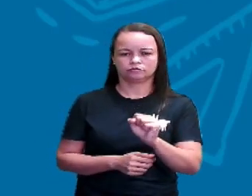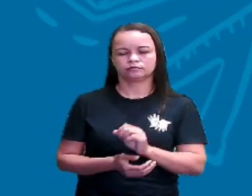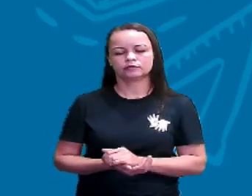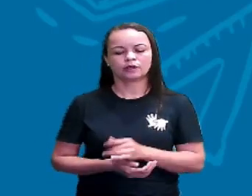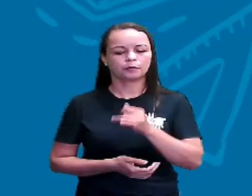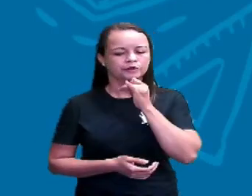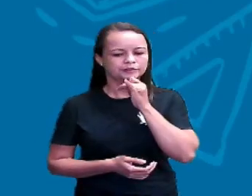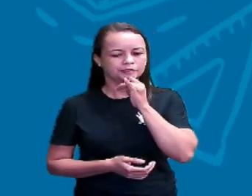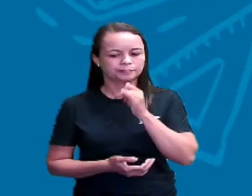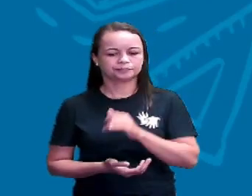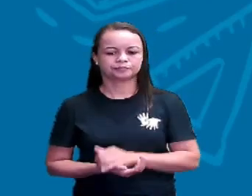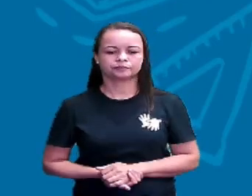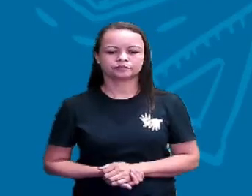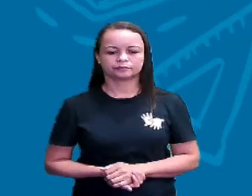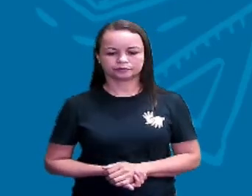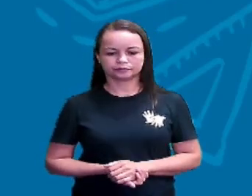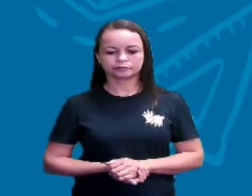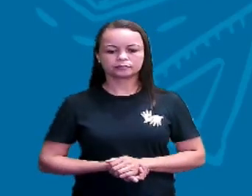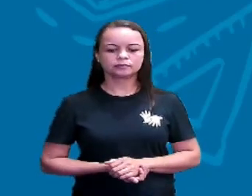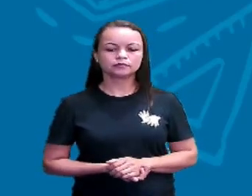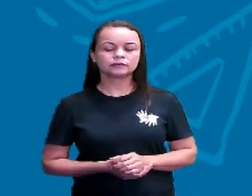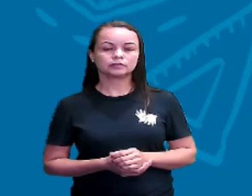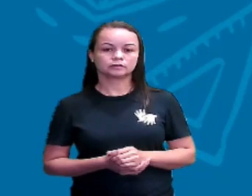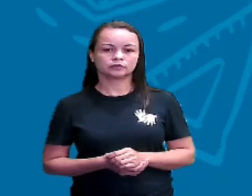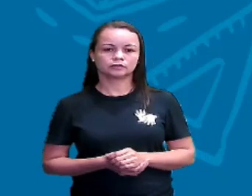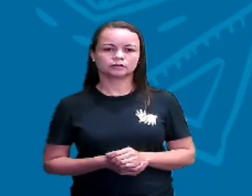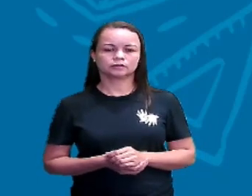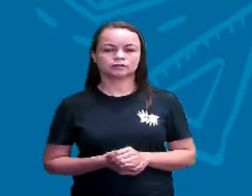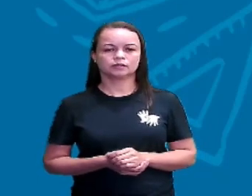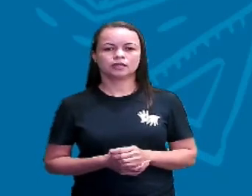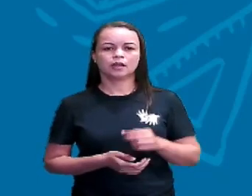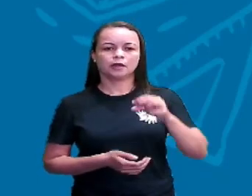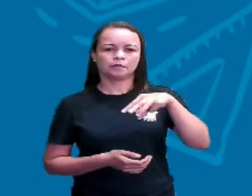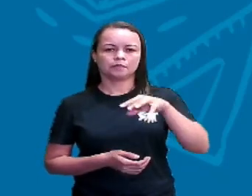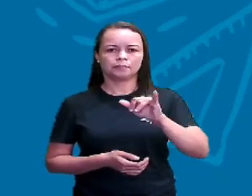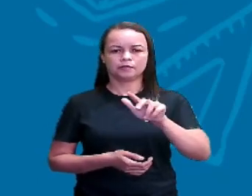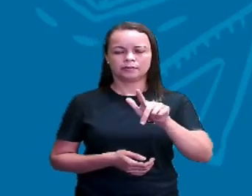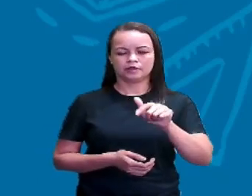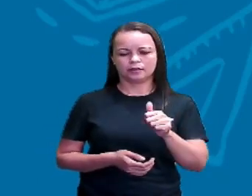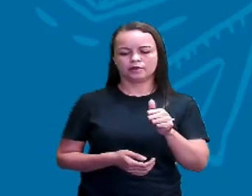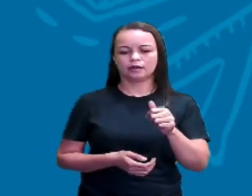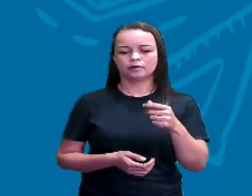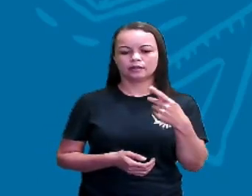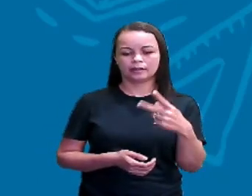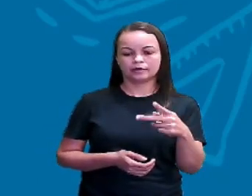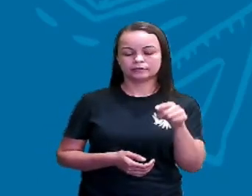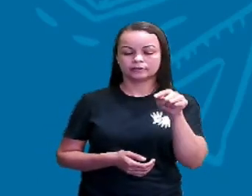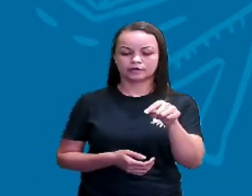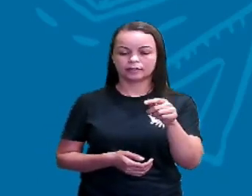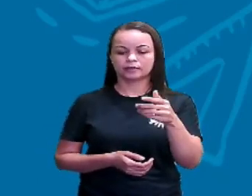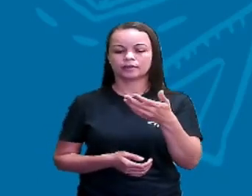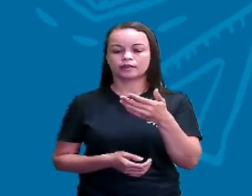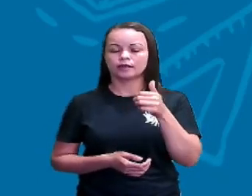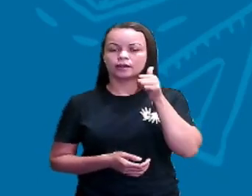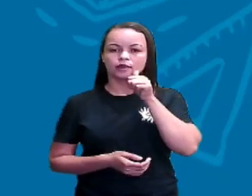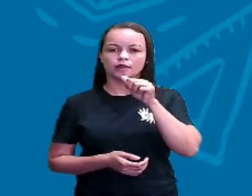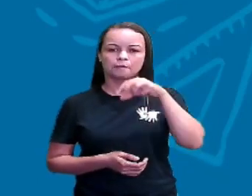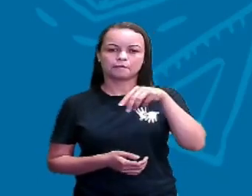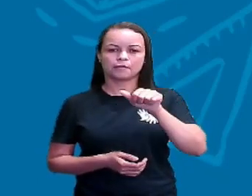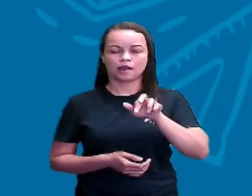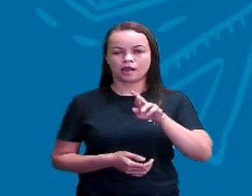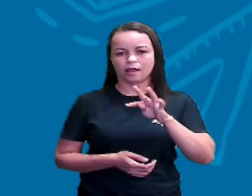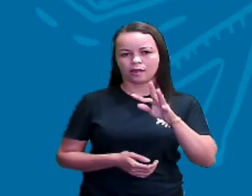um diálogo, tá certo? Mira, Marta, este es mi padre. E aí, Marta responde, vos